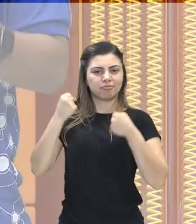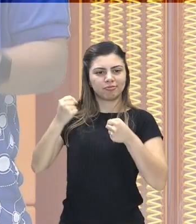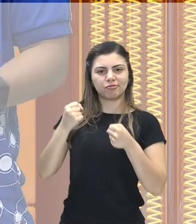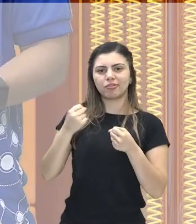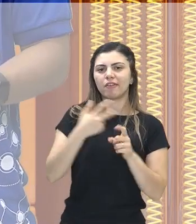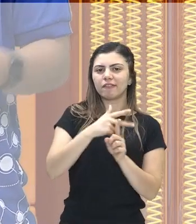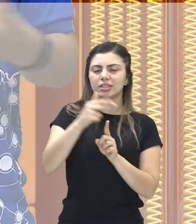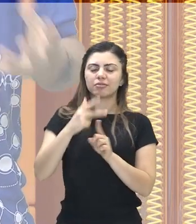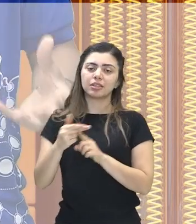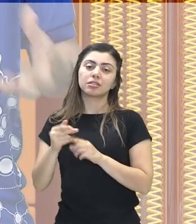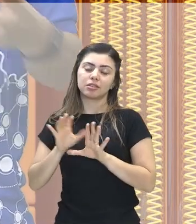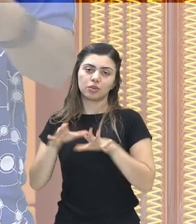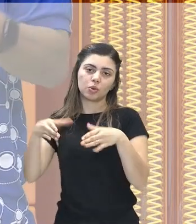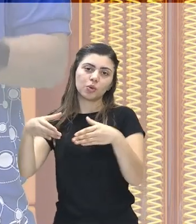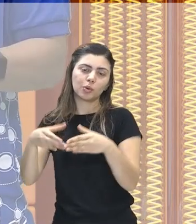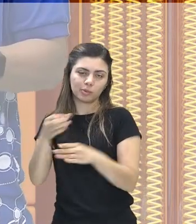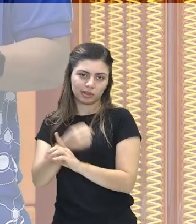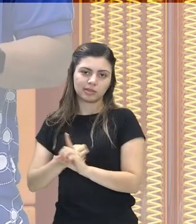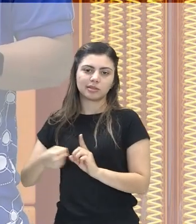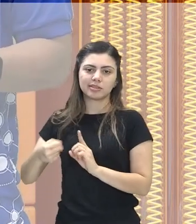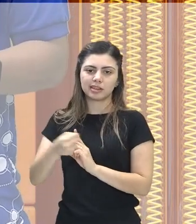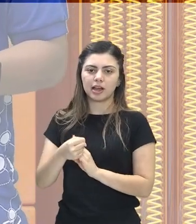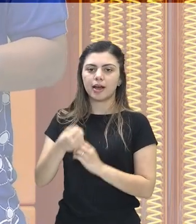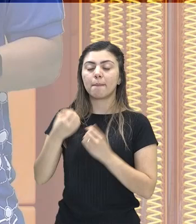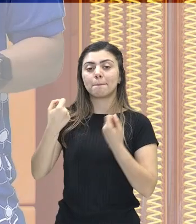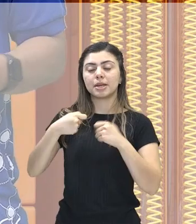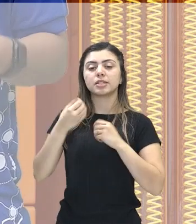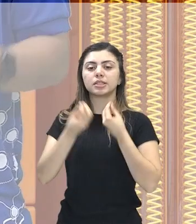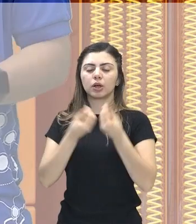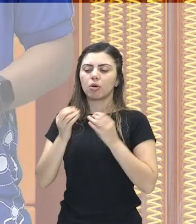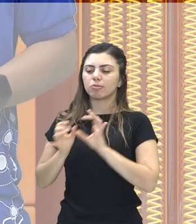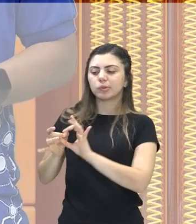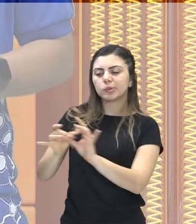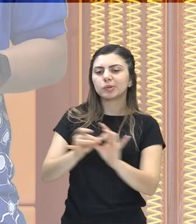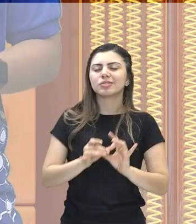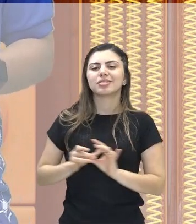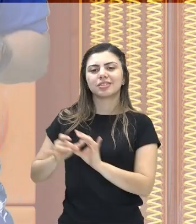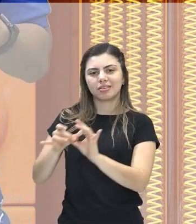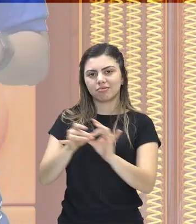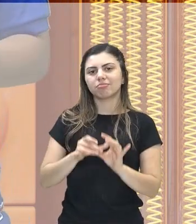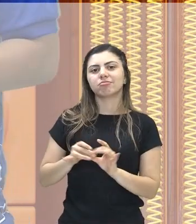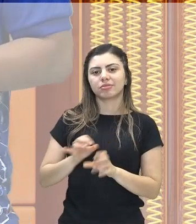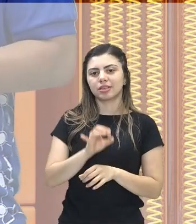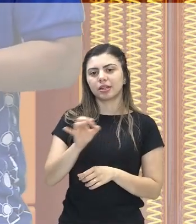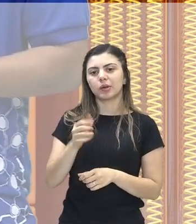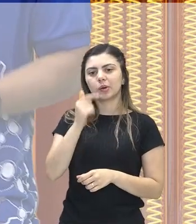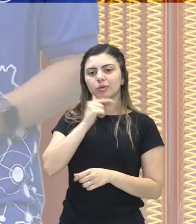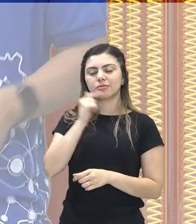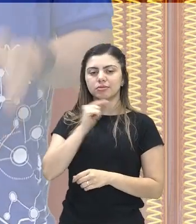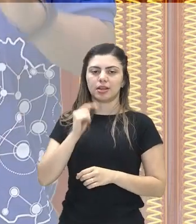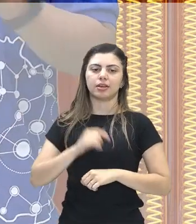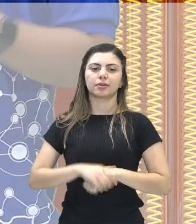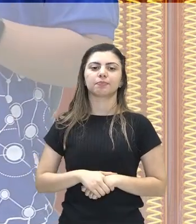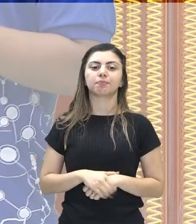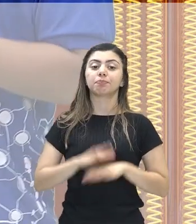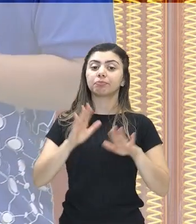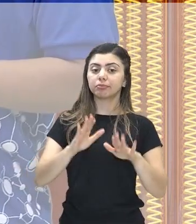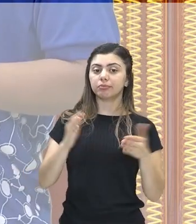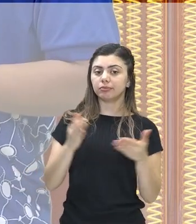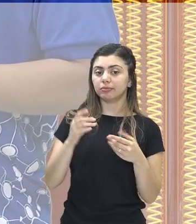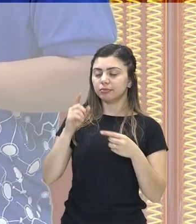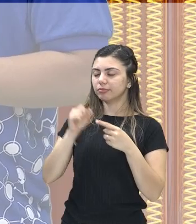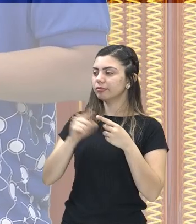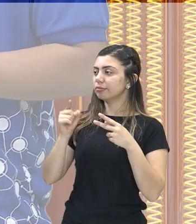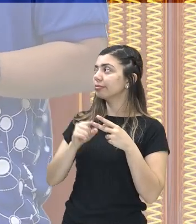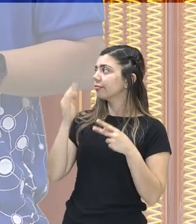poder da comunidade, né, do quanto que pessoas precisam se manter juntas ali, né, e tudo mais, para continuarem juntas. Esses outros